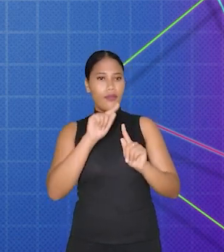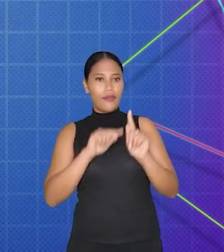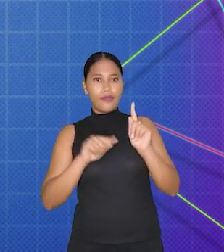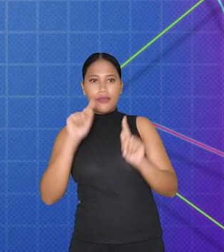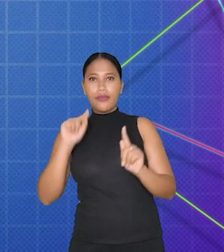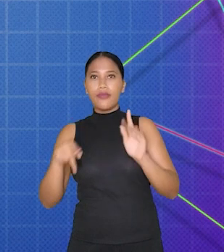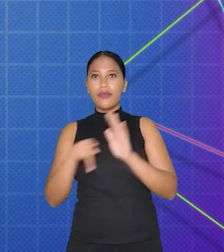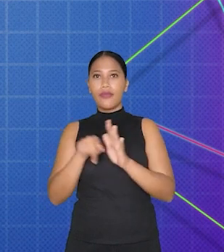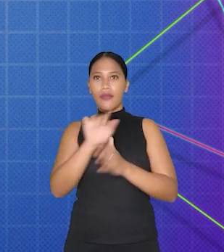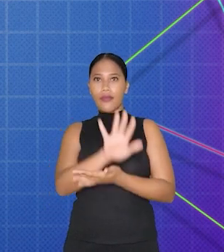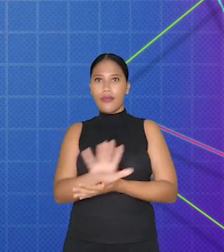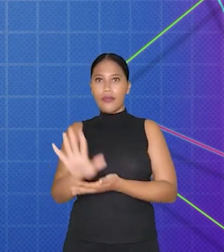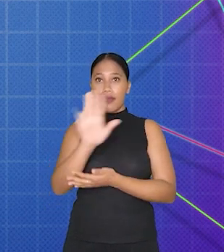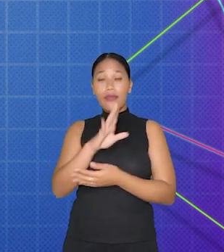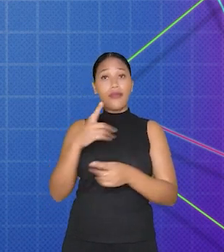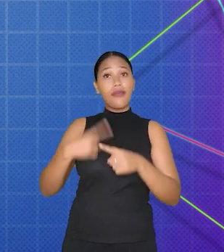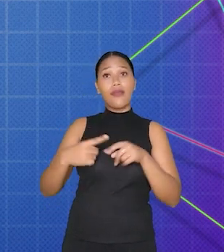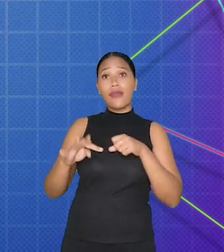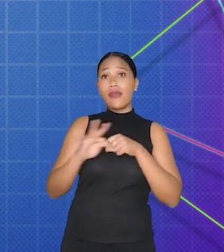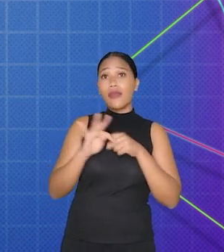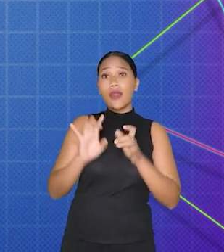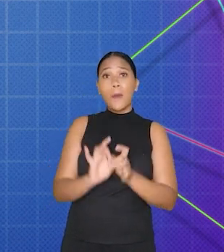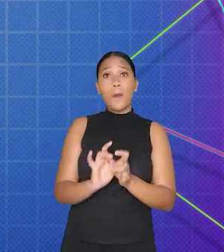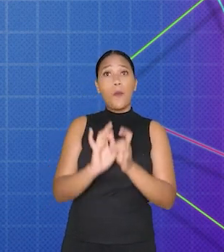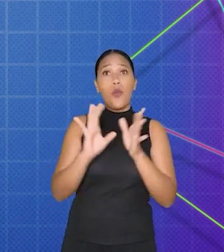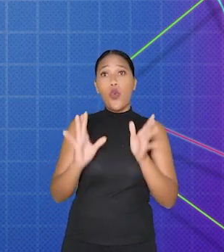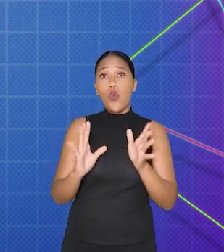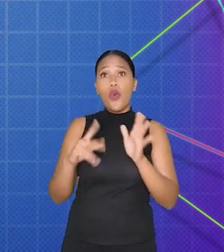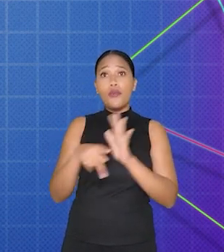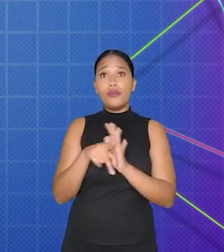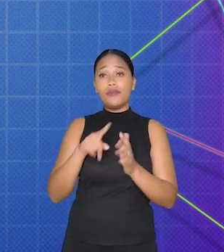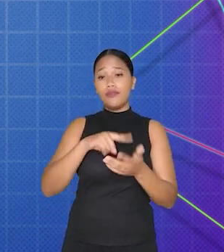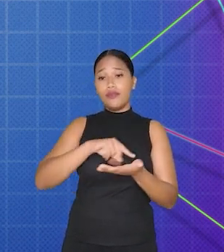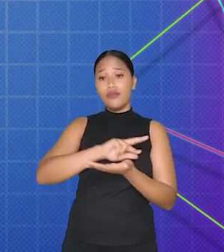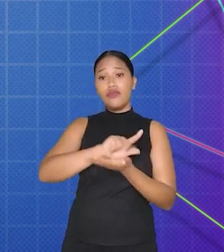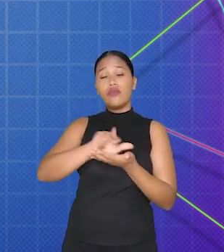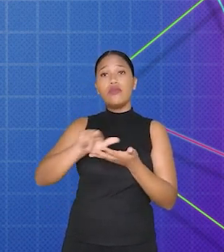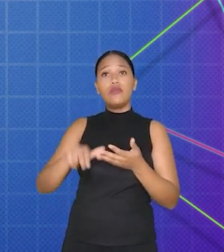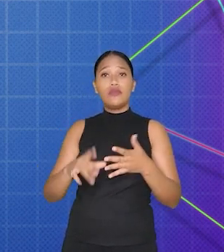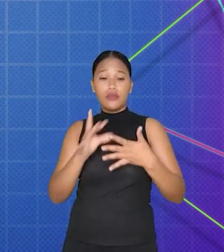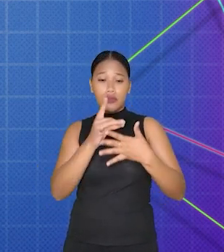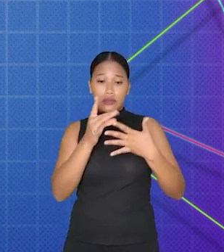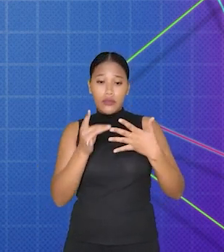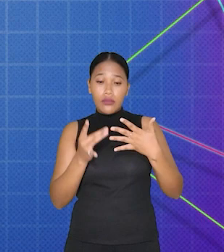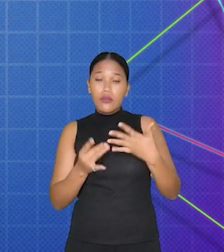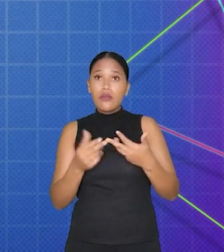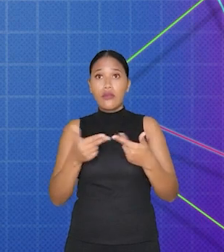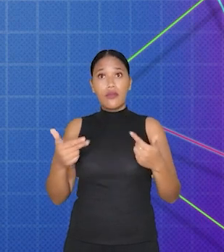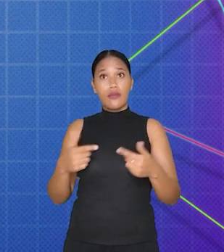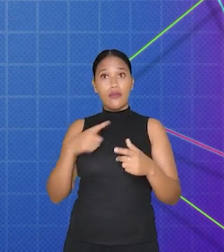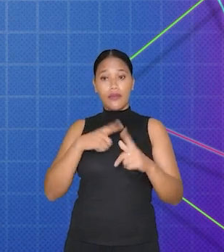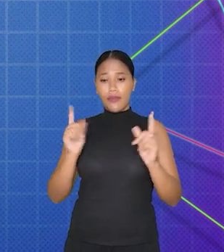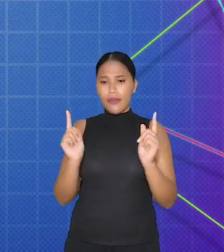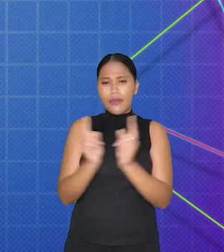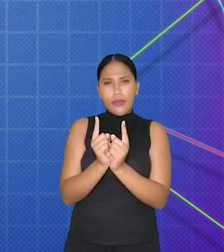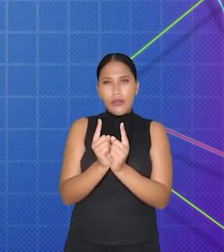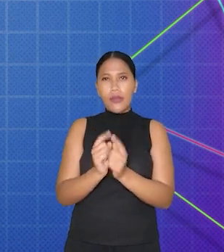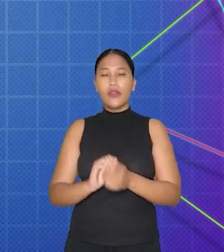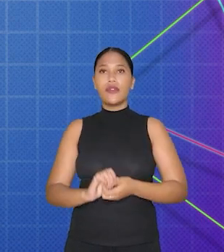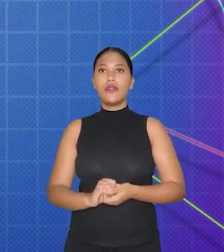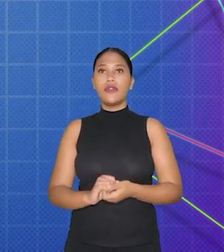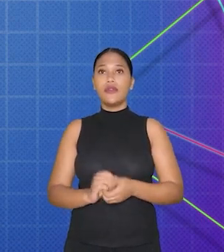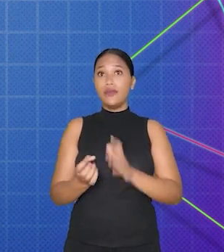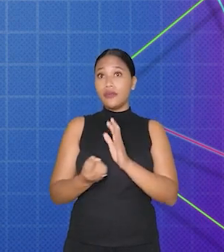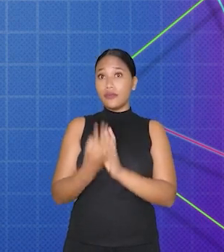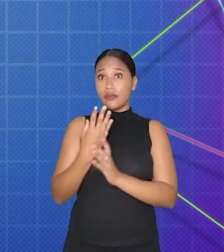ícones e gráficos de interface, já que é uma técnica que permite uma grande variedade de detalhes em imagens de tamanho